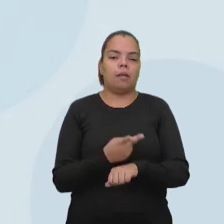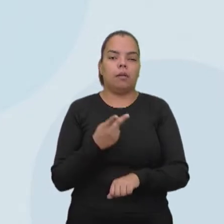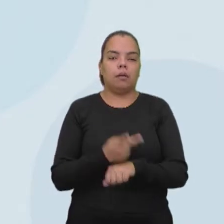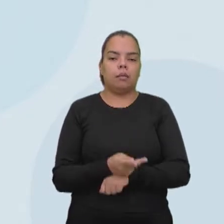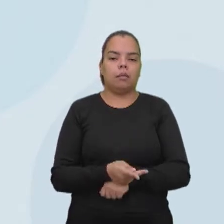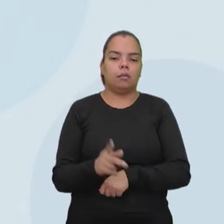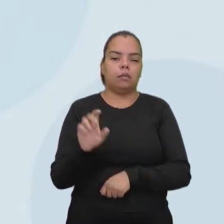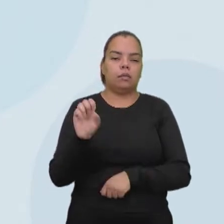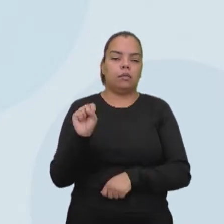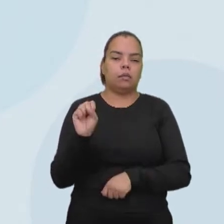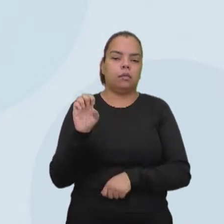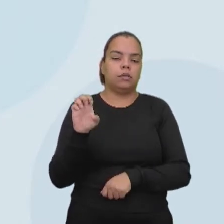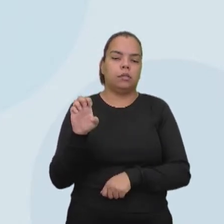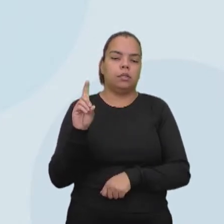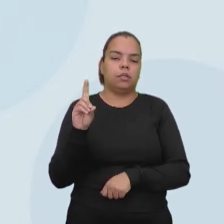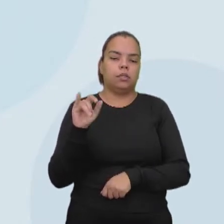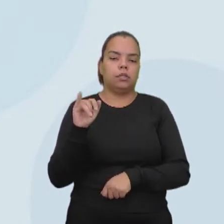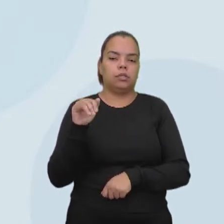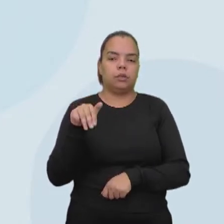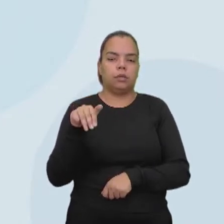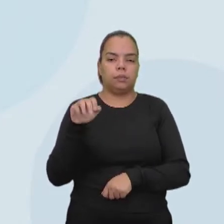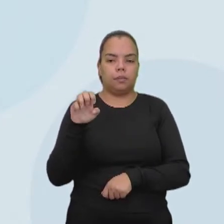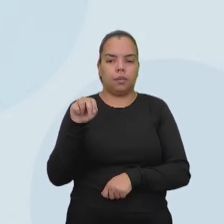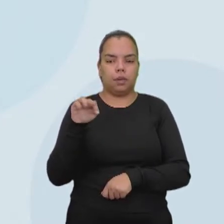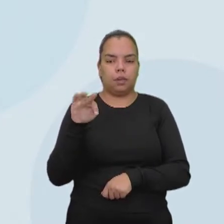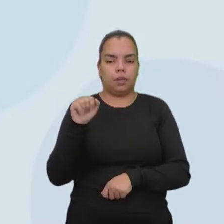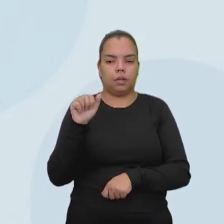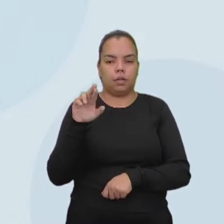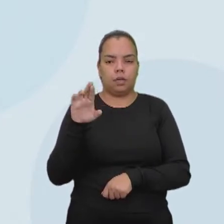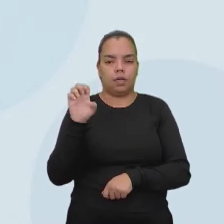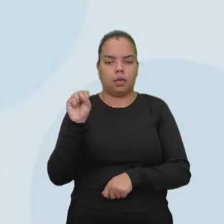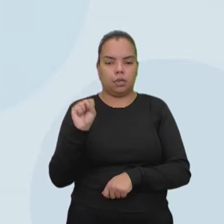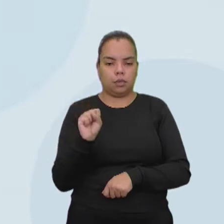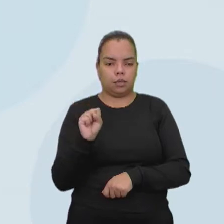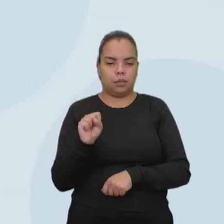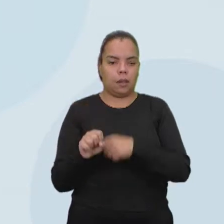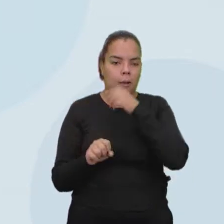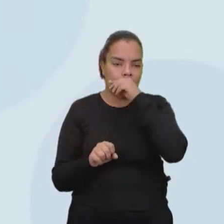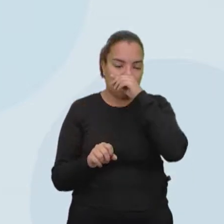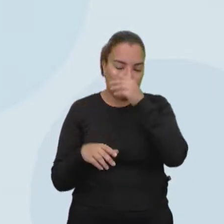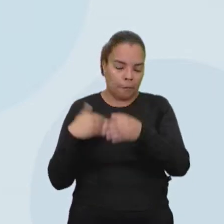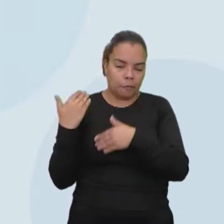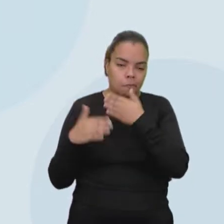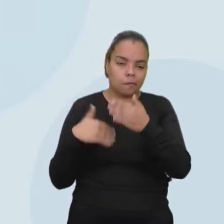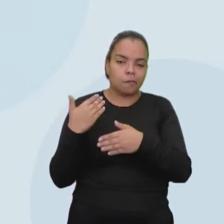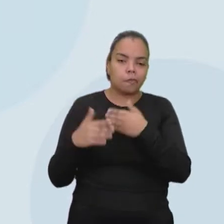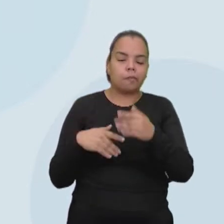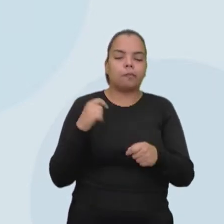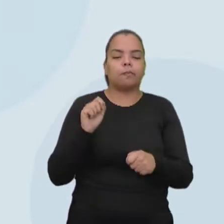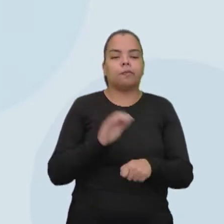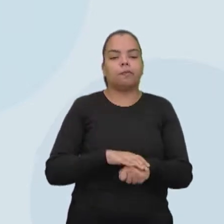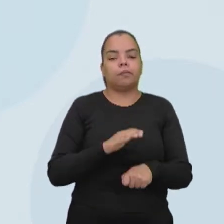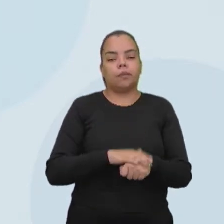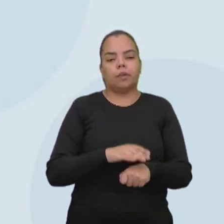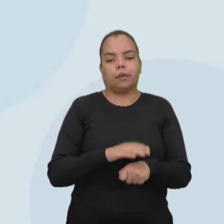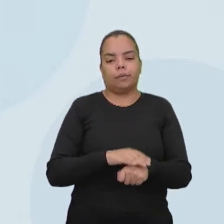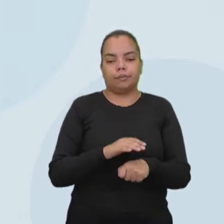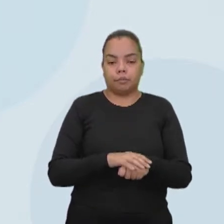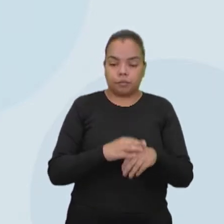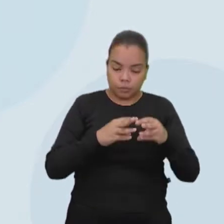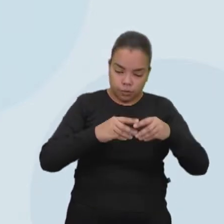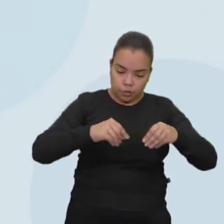Vamos começar a falar sobre as rochas sedimentares. Então são rochas aí que se formam na superfície da crosta